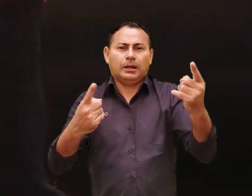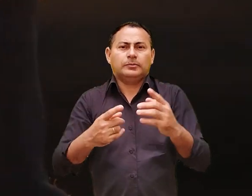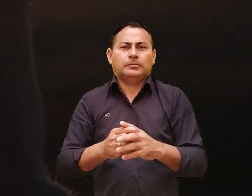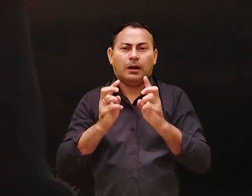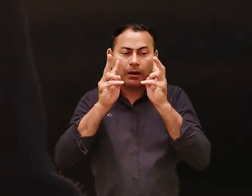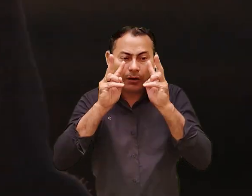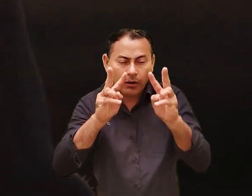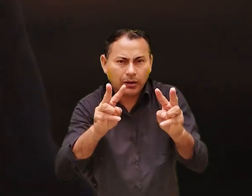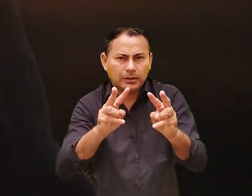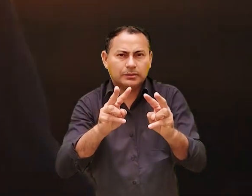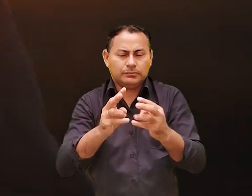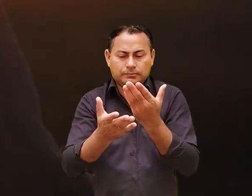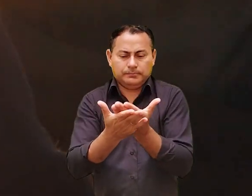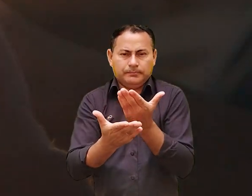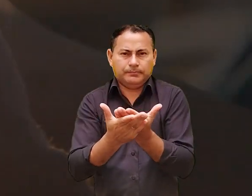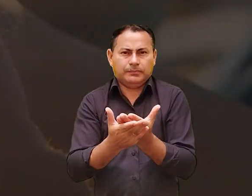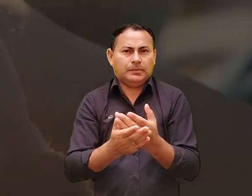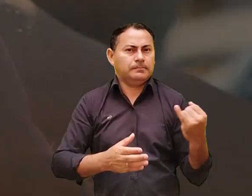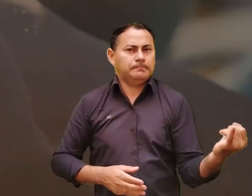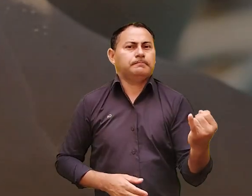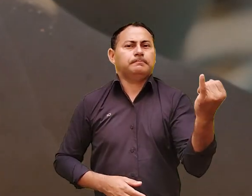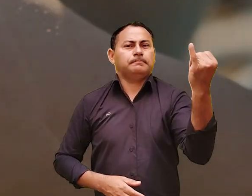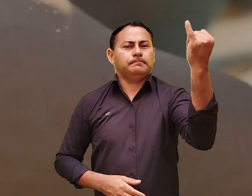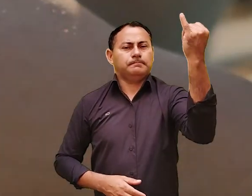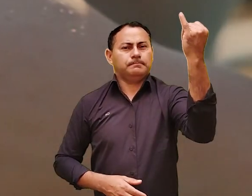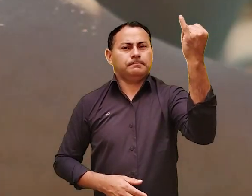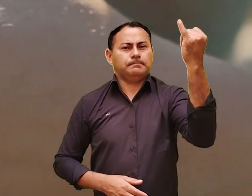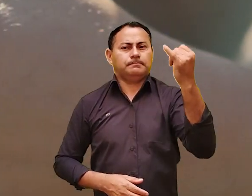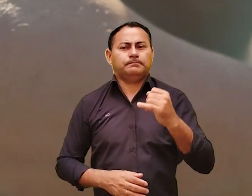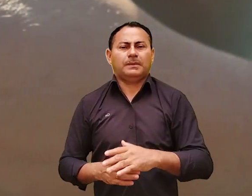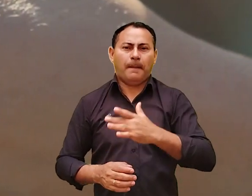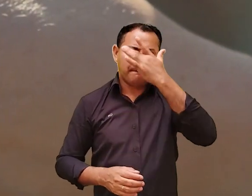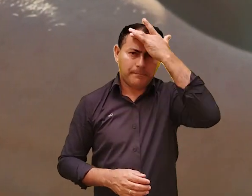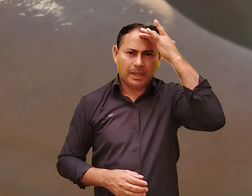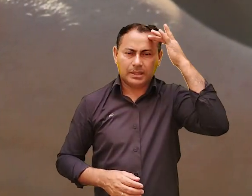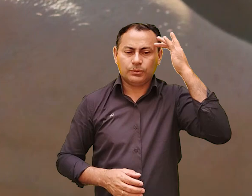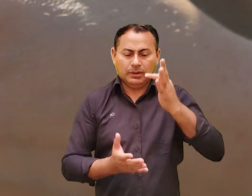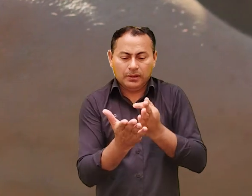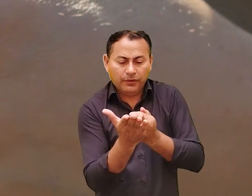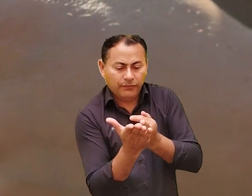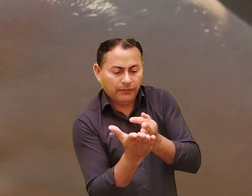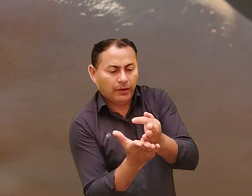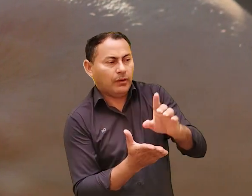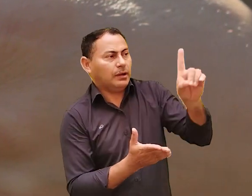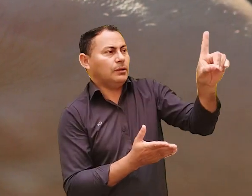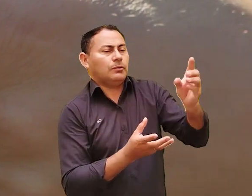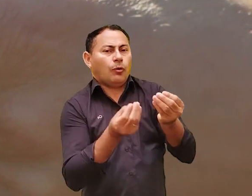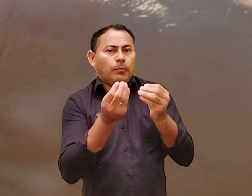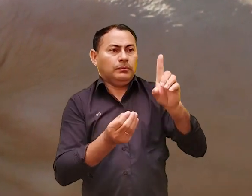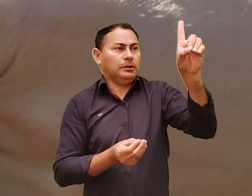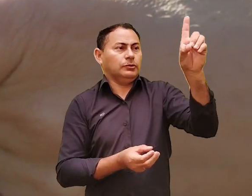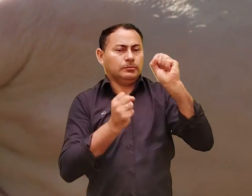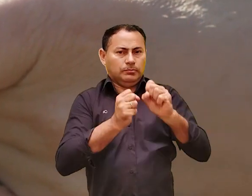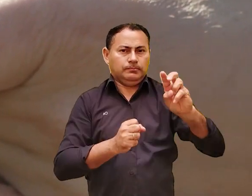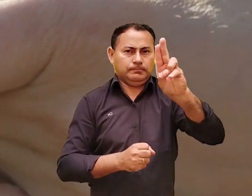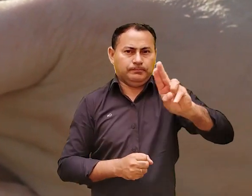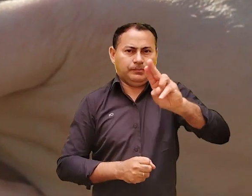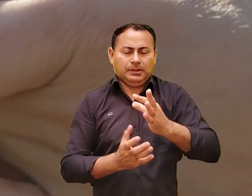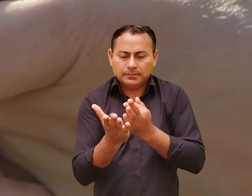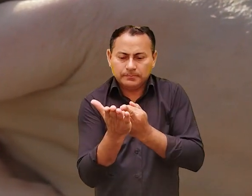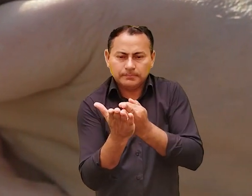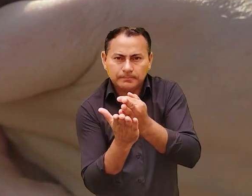mas observamos nesse estudo a importância de alguém ser fiel a Deus e como Deus pode usar